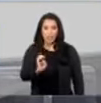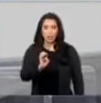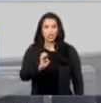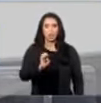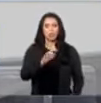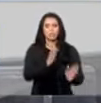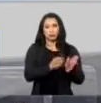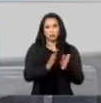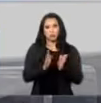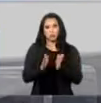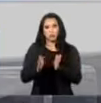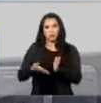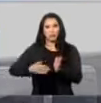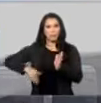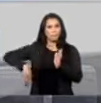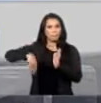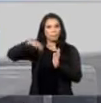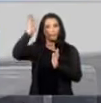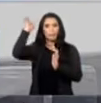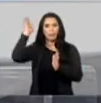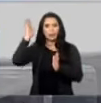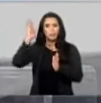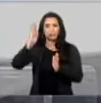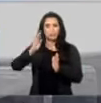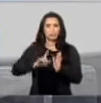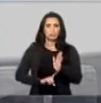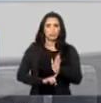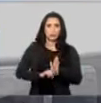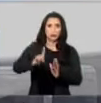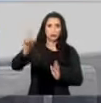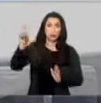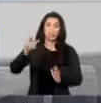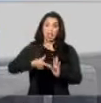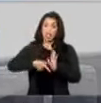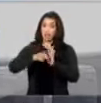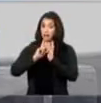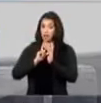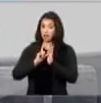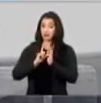muito mais alto do que antes, porque estruturalmente isso vem se tornando possível. Agora,